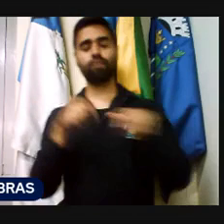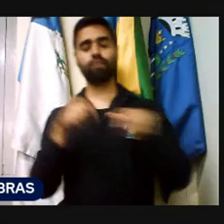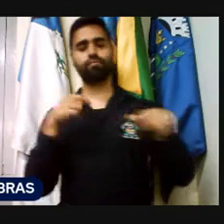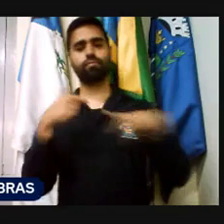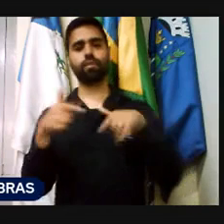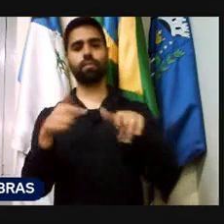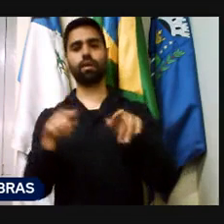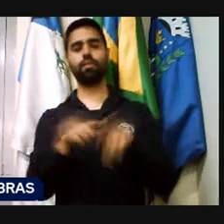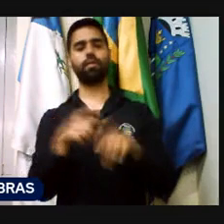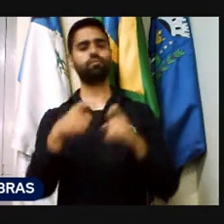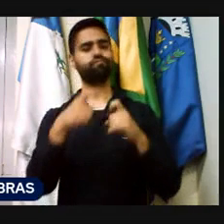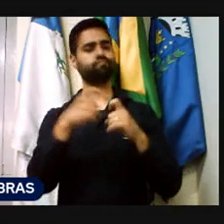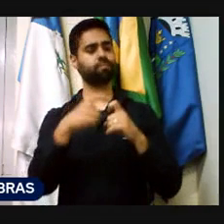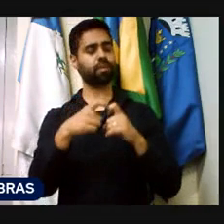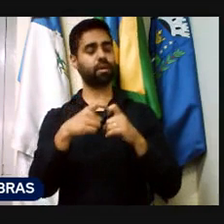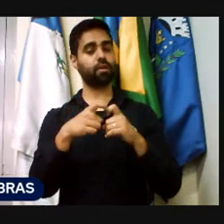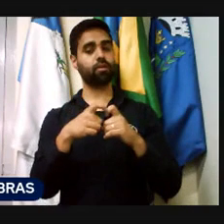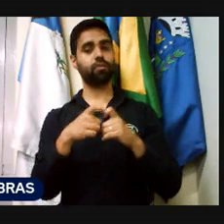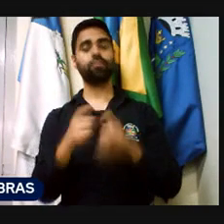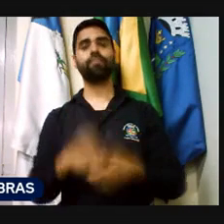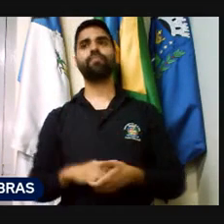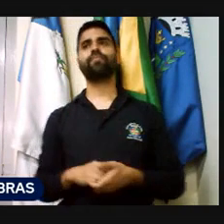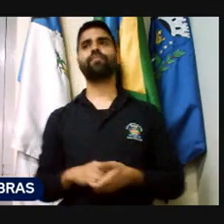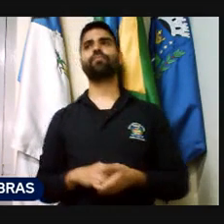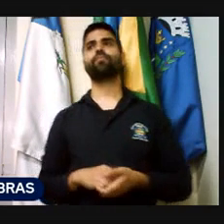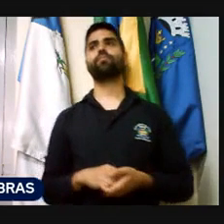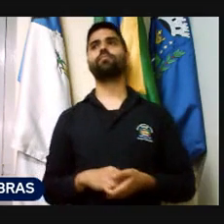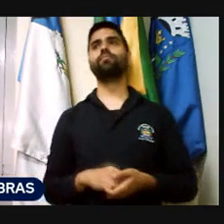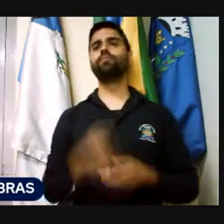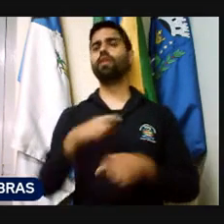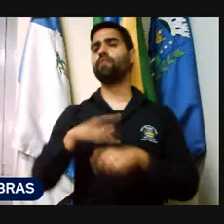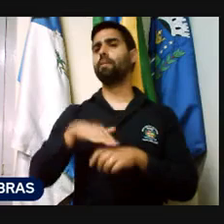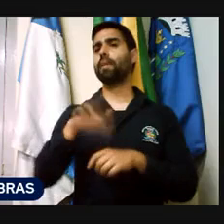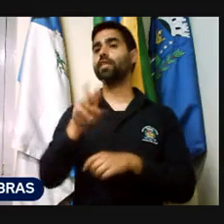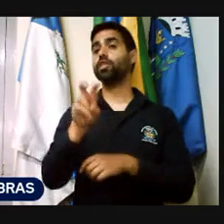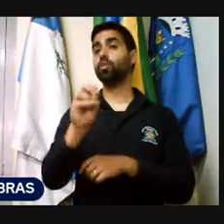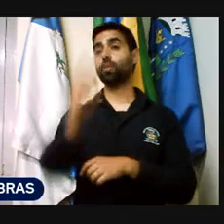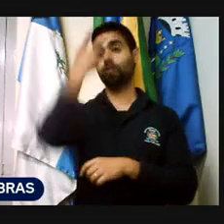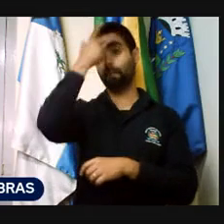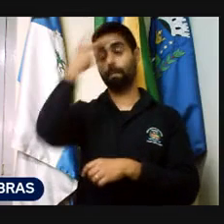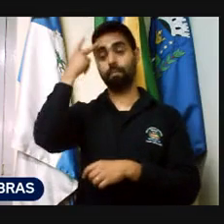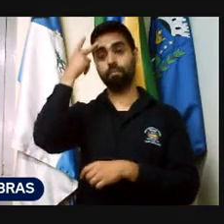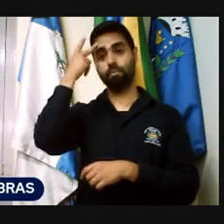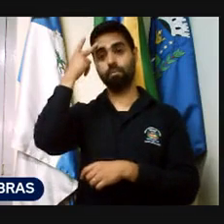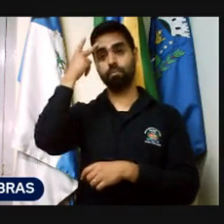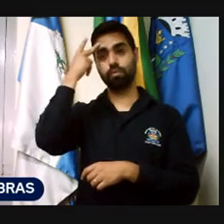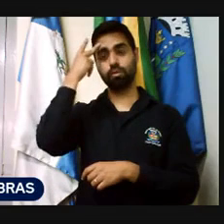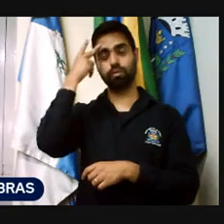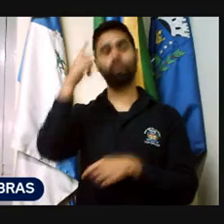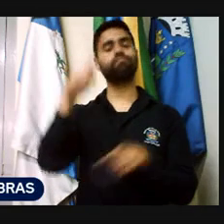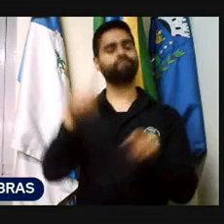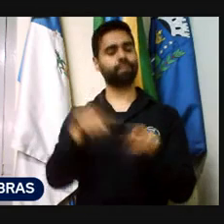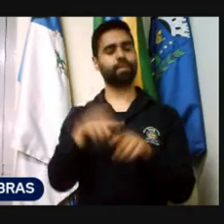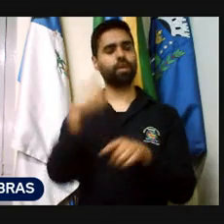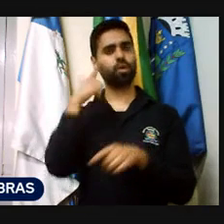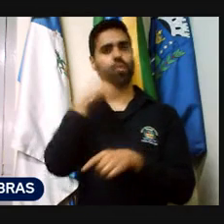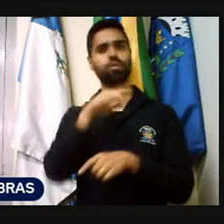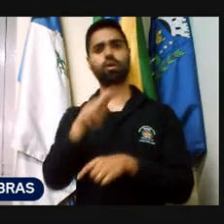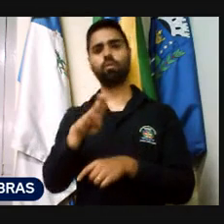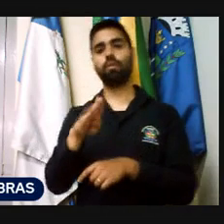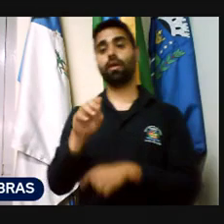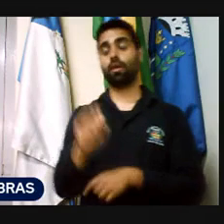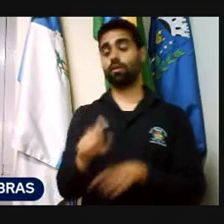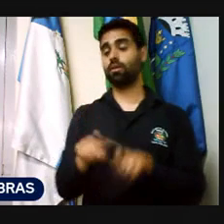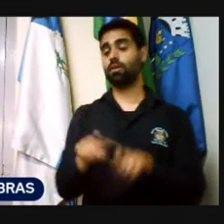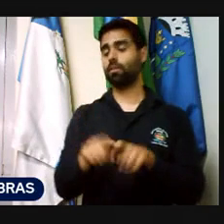da parte médica lá, com atendimentos. Foram mais de 50 pessoas atendidas pela Defensoria Pública e da UBS do bairro de Fátima, um